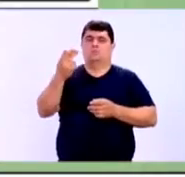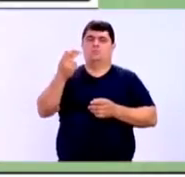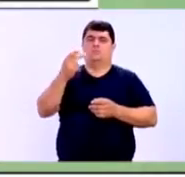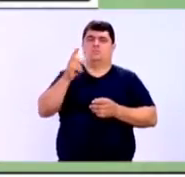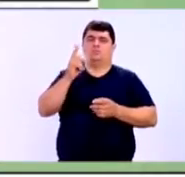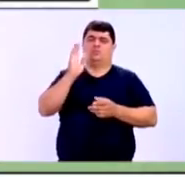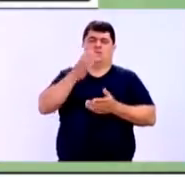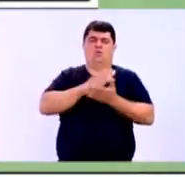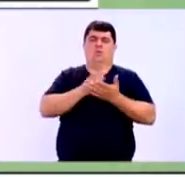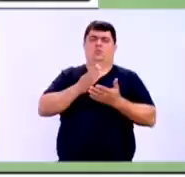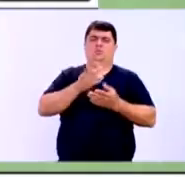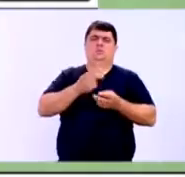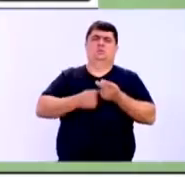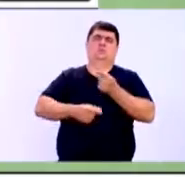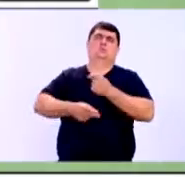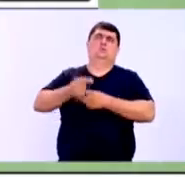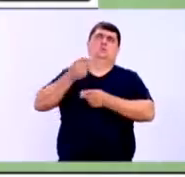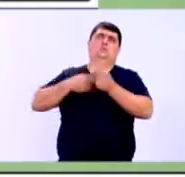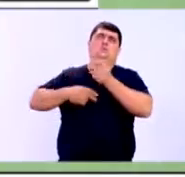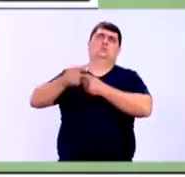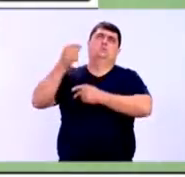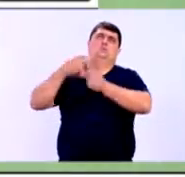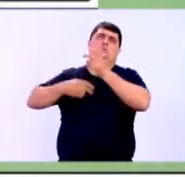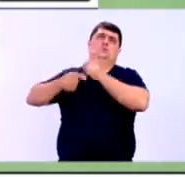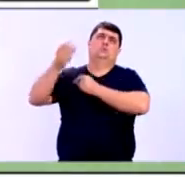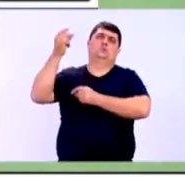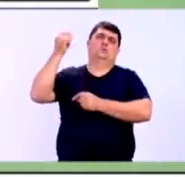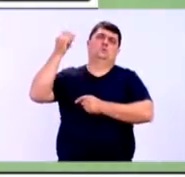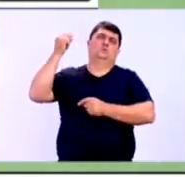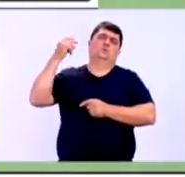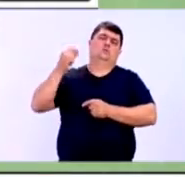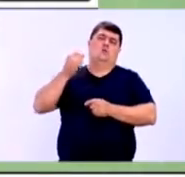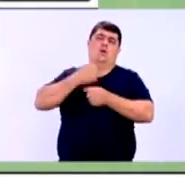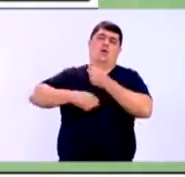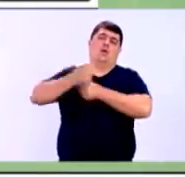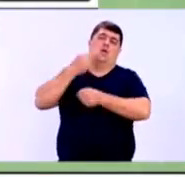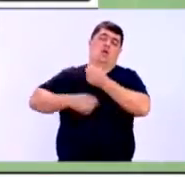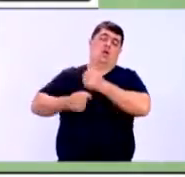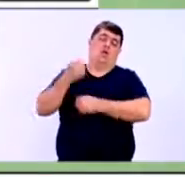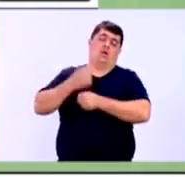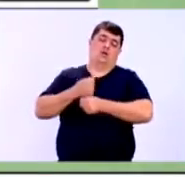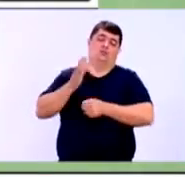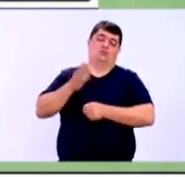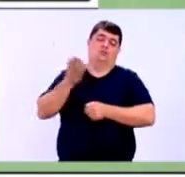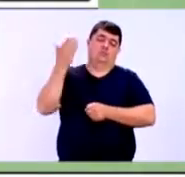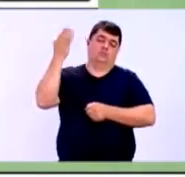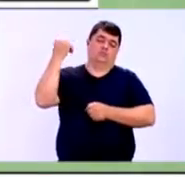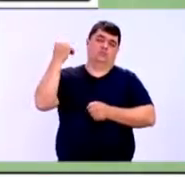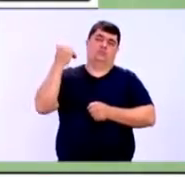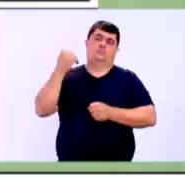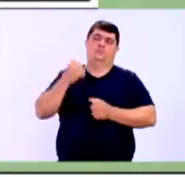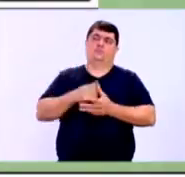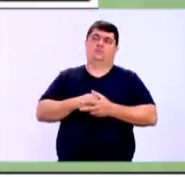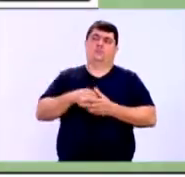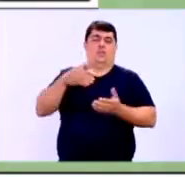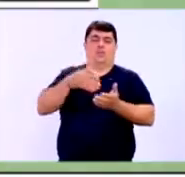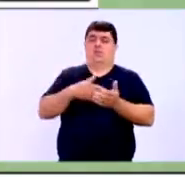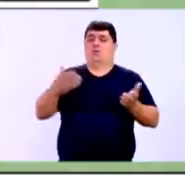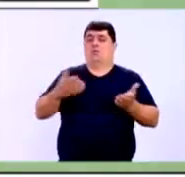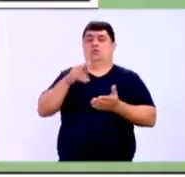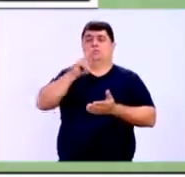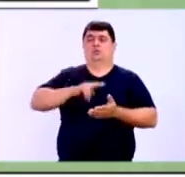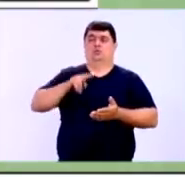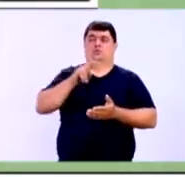desde os tempos das mercadorias, né, no modelo mercantil, e até hoje ela é